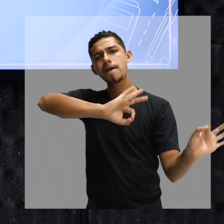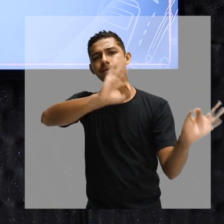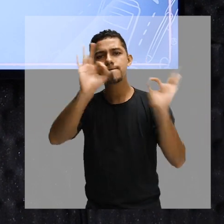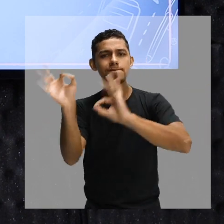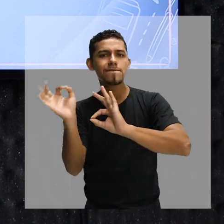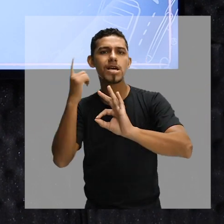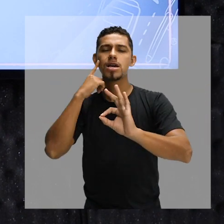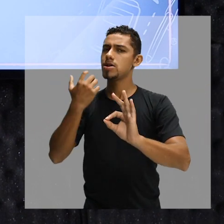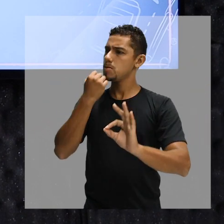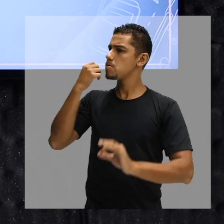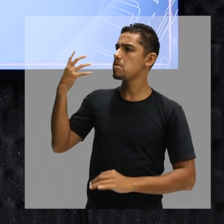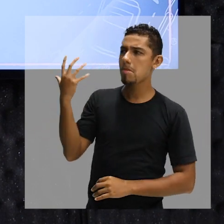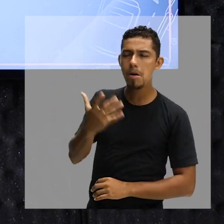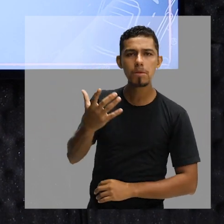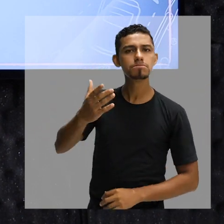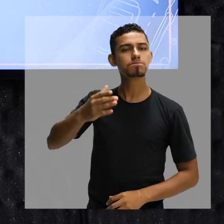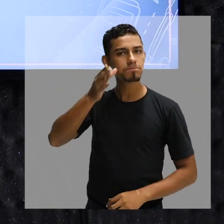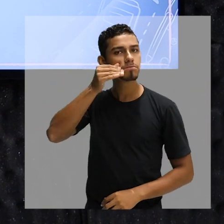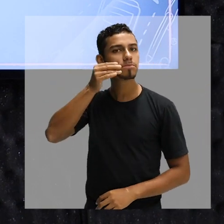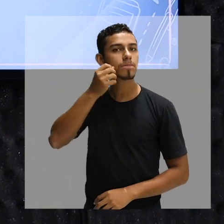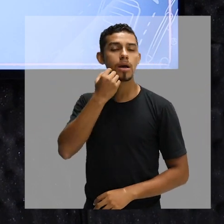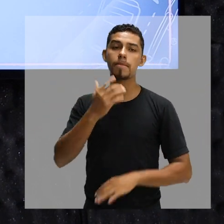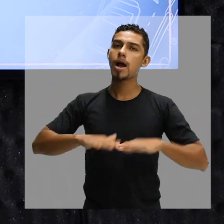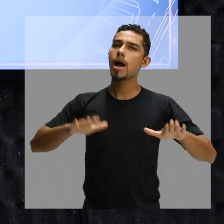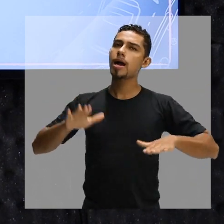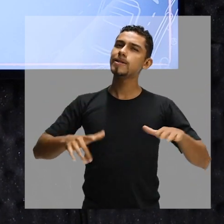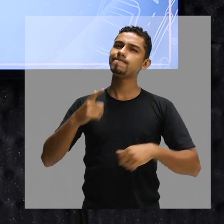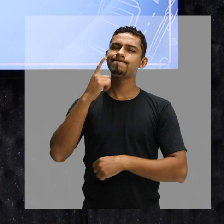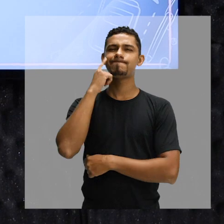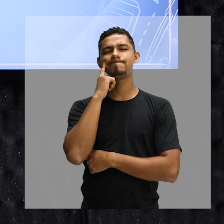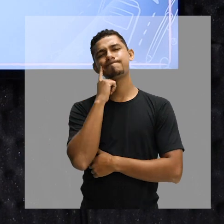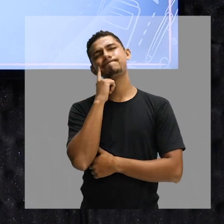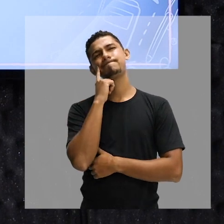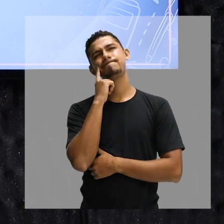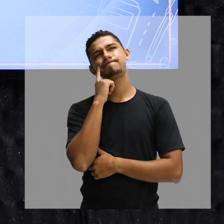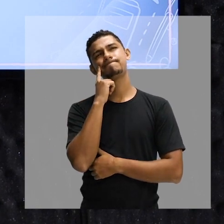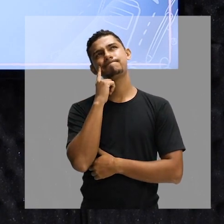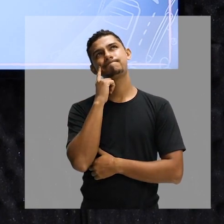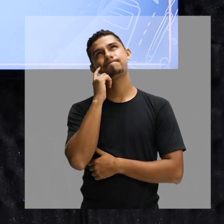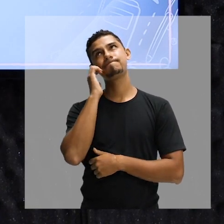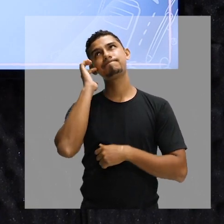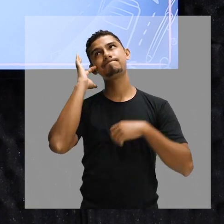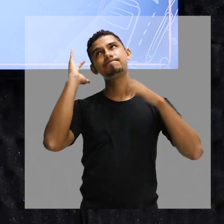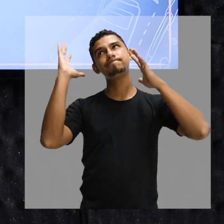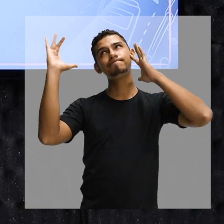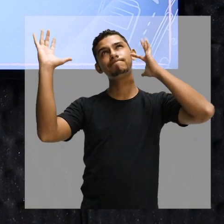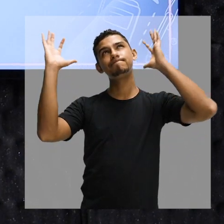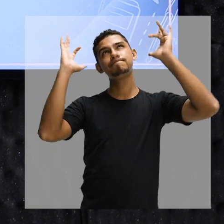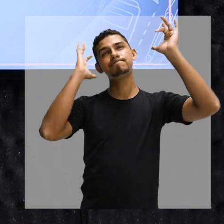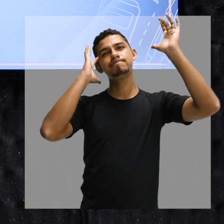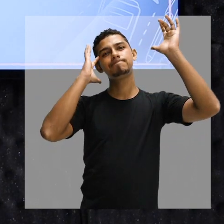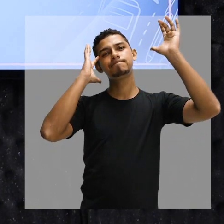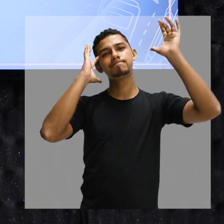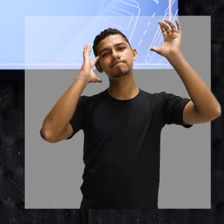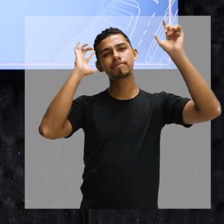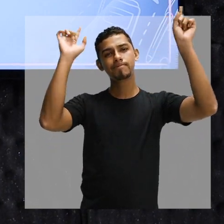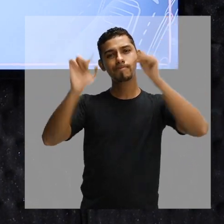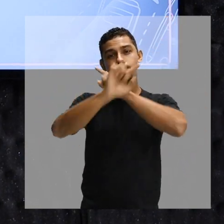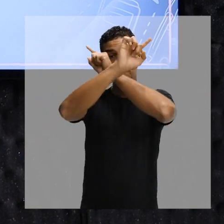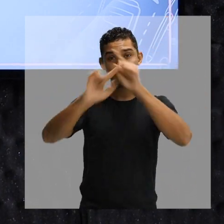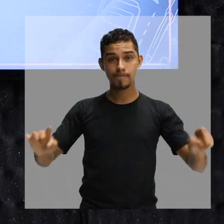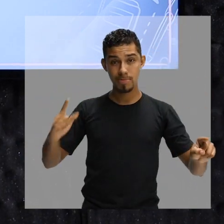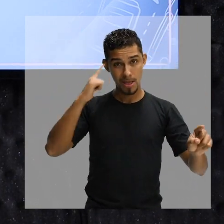vídeo, tá? Que é uma modalidade interessante, mas ela te deixa um pouco mais ali colocado para dispersão. Então evita essa